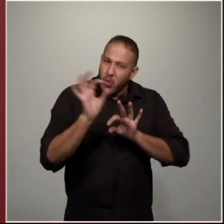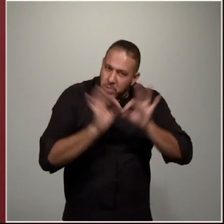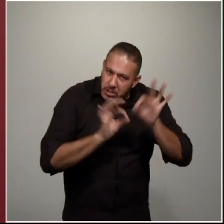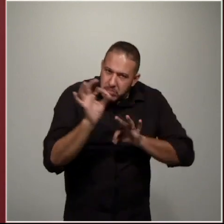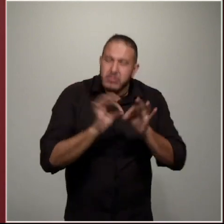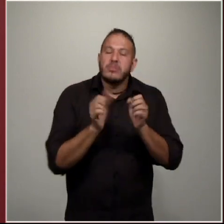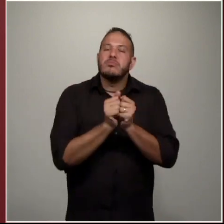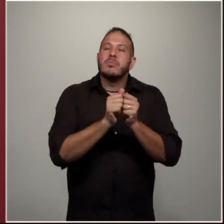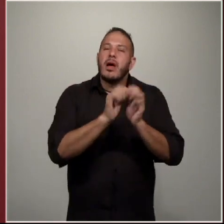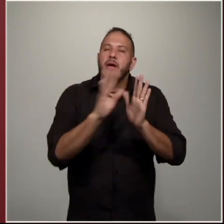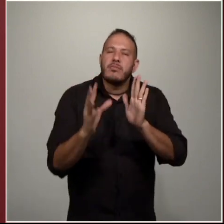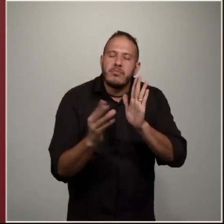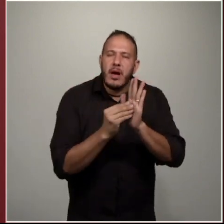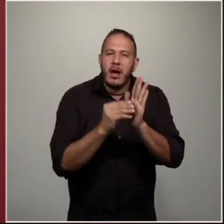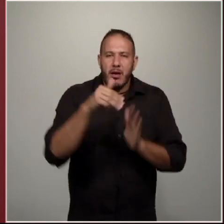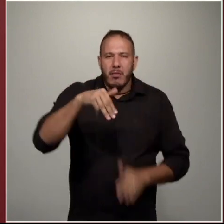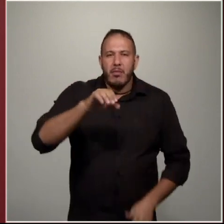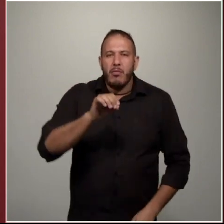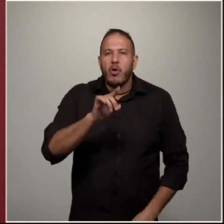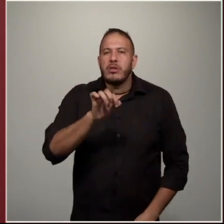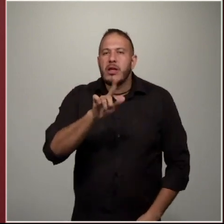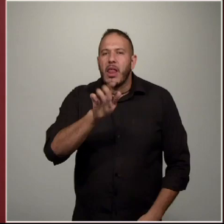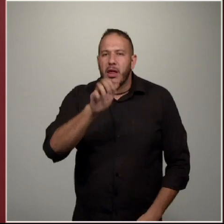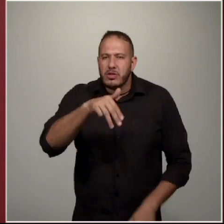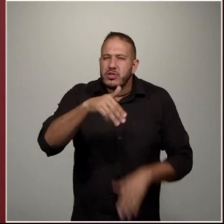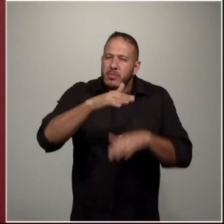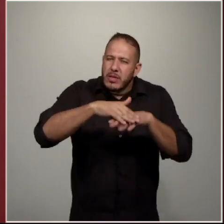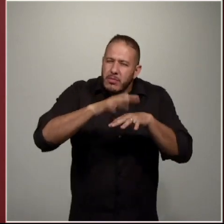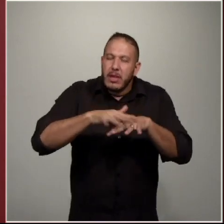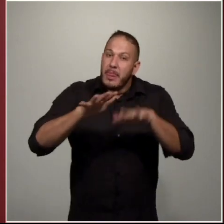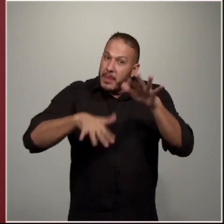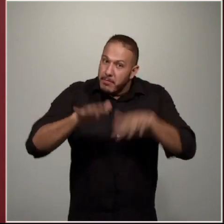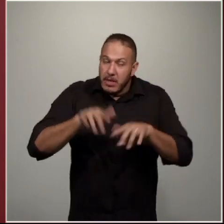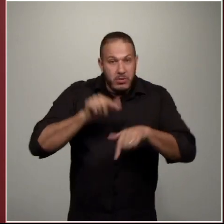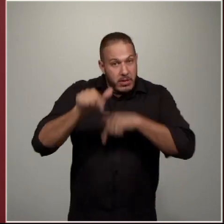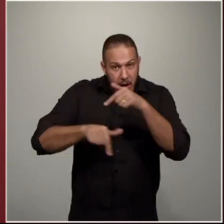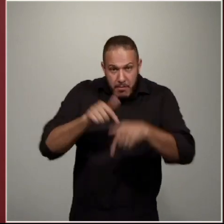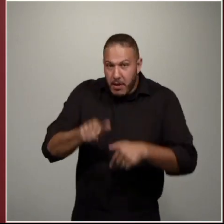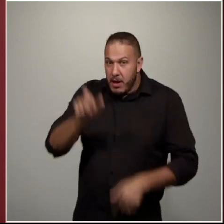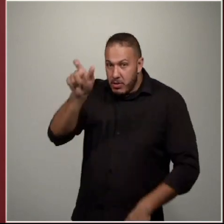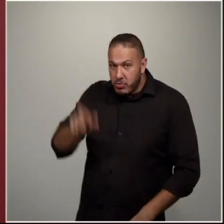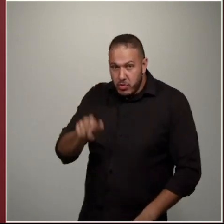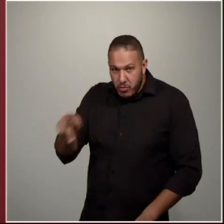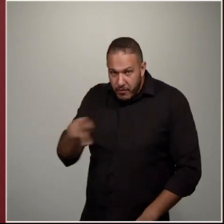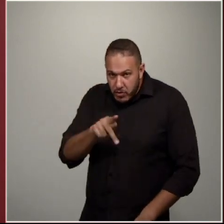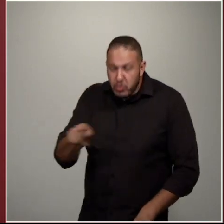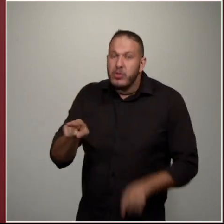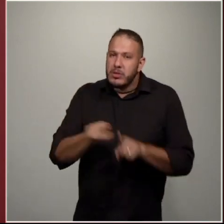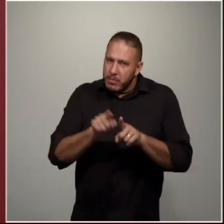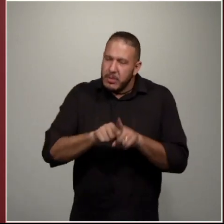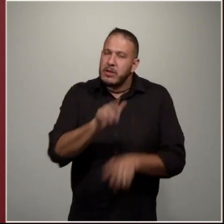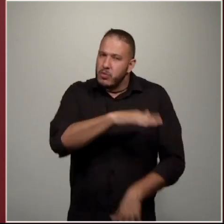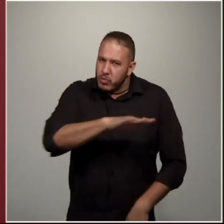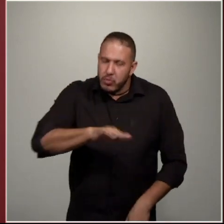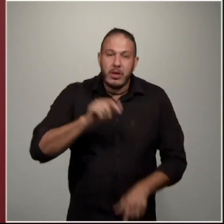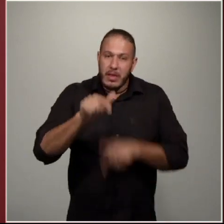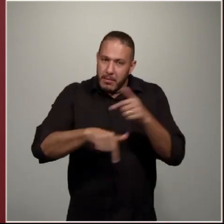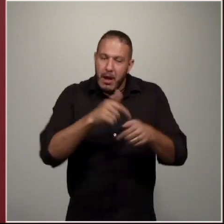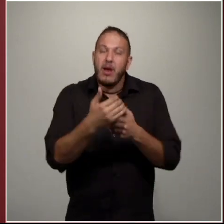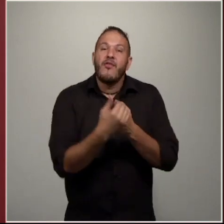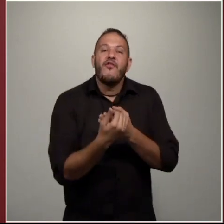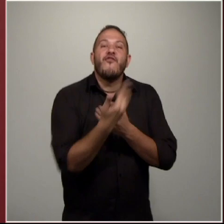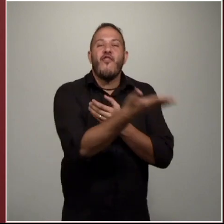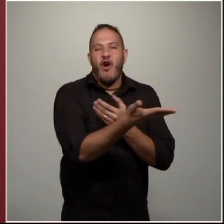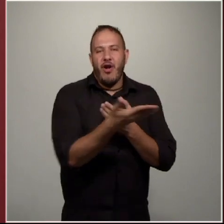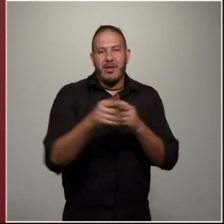modelagem matemática vai depender eu de trabalho do professor e dos alunos muito trabalho extra classe fora